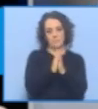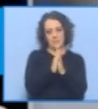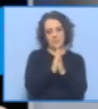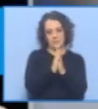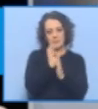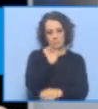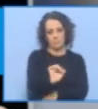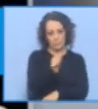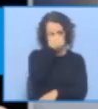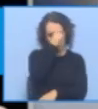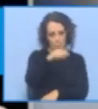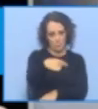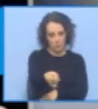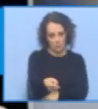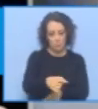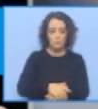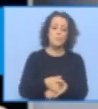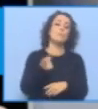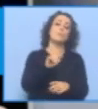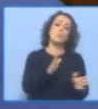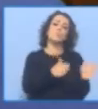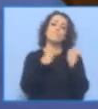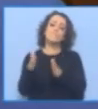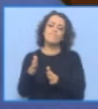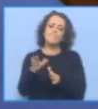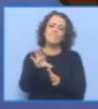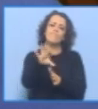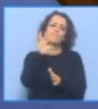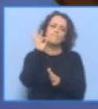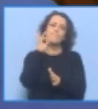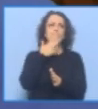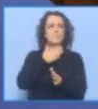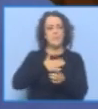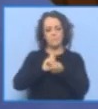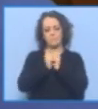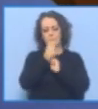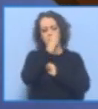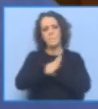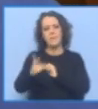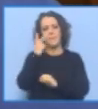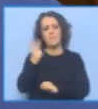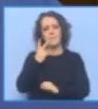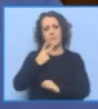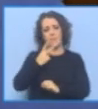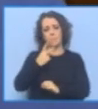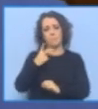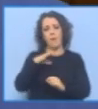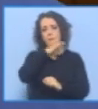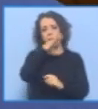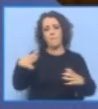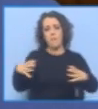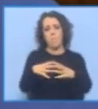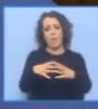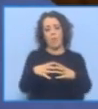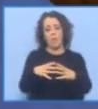depois retirar alguns ensinamentos para a nossa vida concreta, que são importantes, que a Sagrada Família viveu e que nós